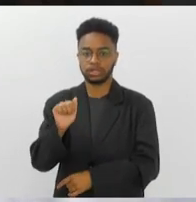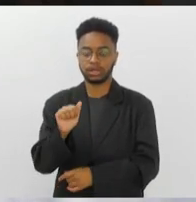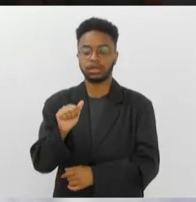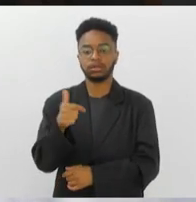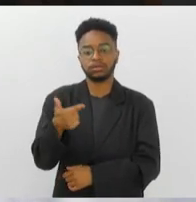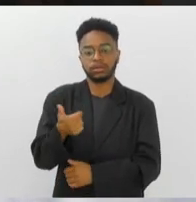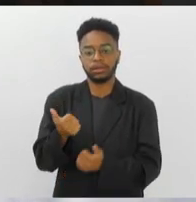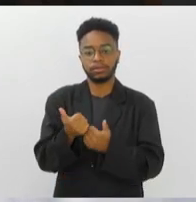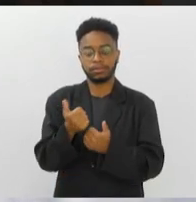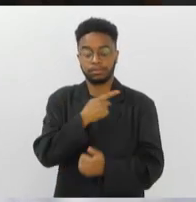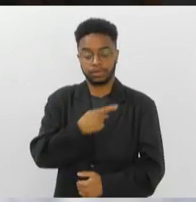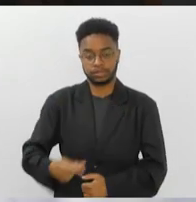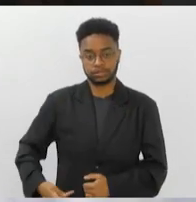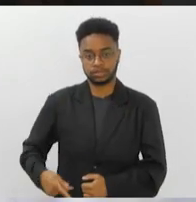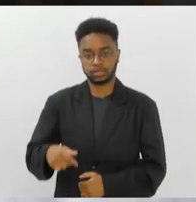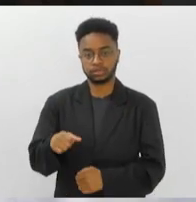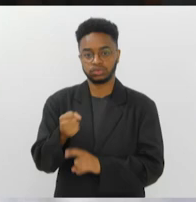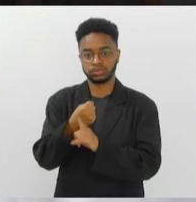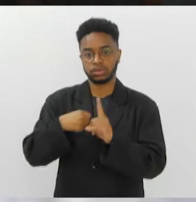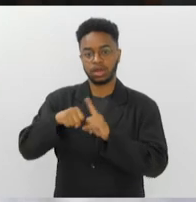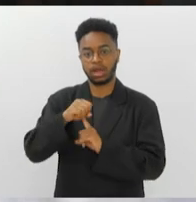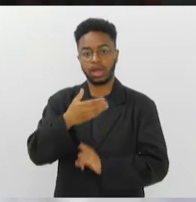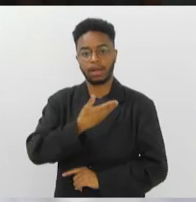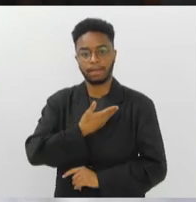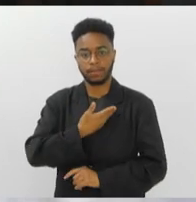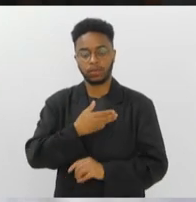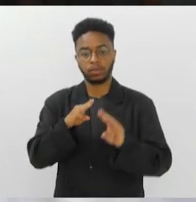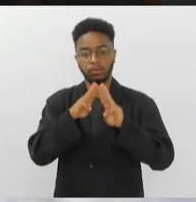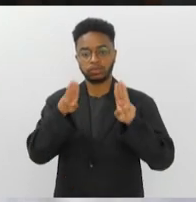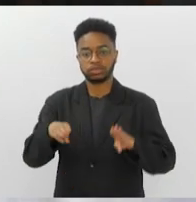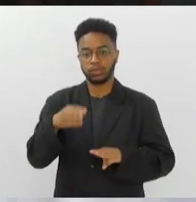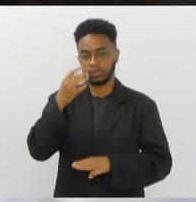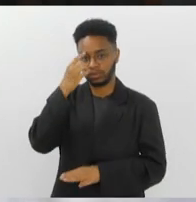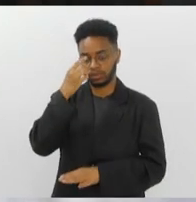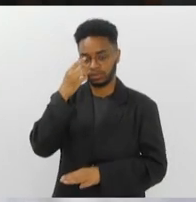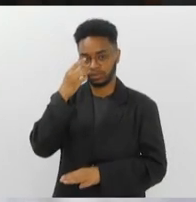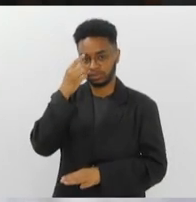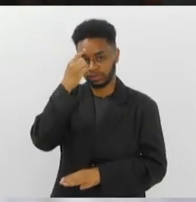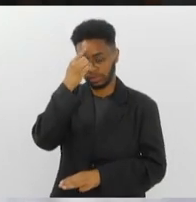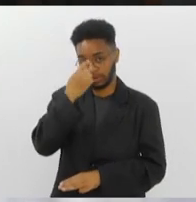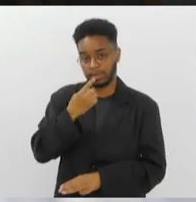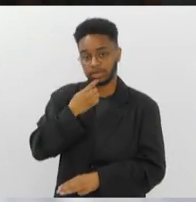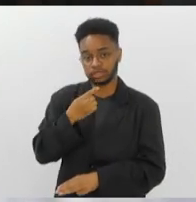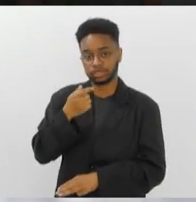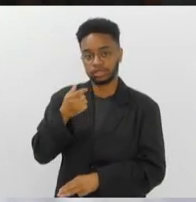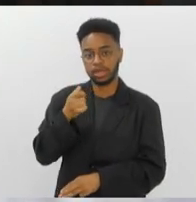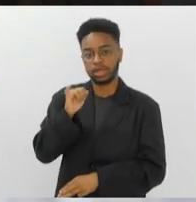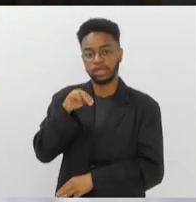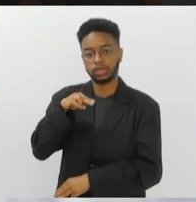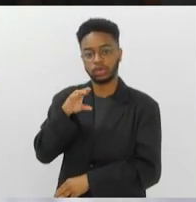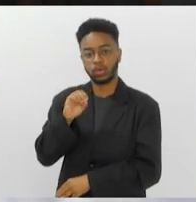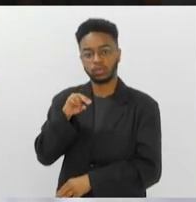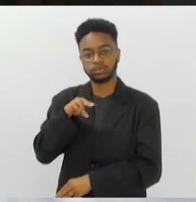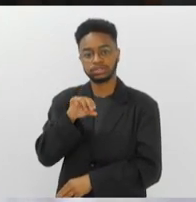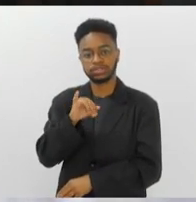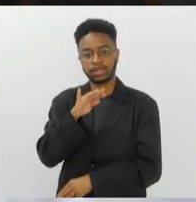vice-presidente da Sociedade de Amigos do Museu de Imagens do Inconsciente. Obrigado, Cristina.